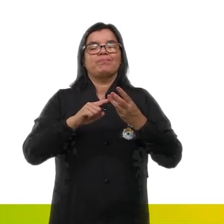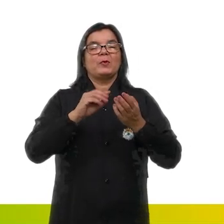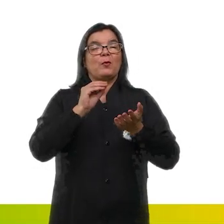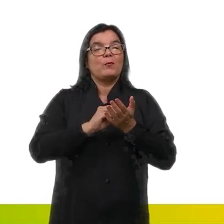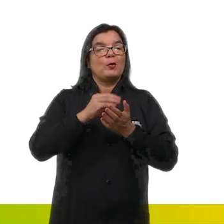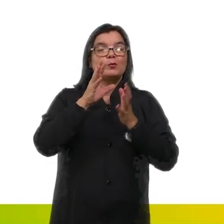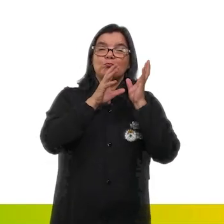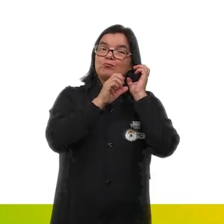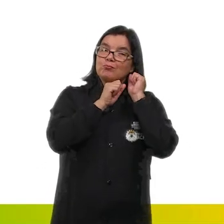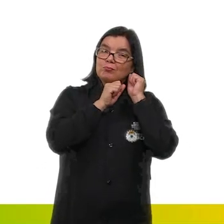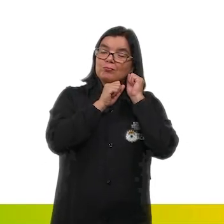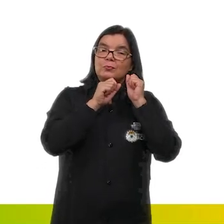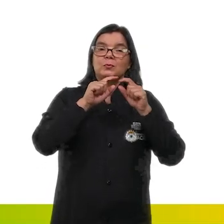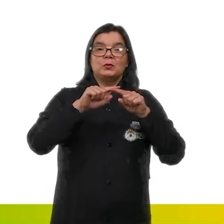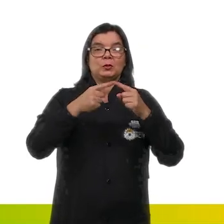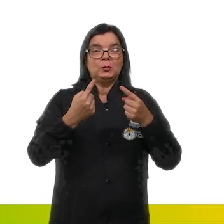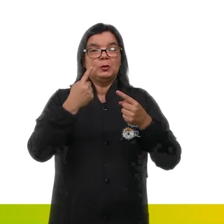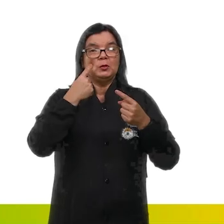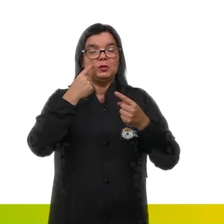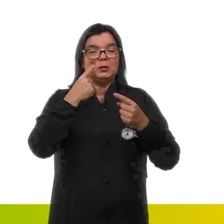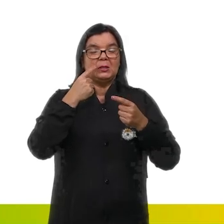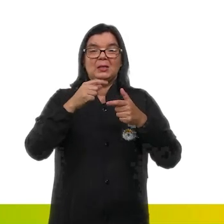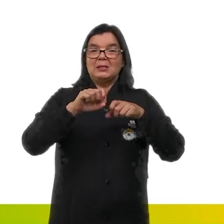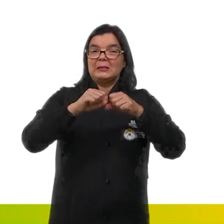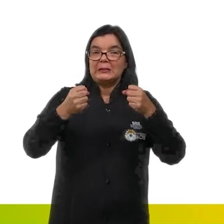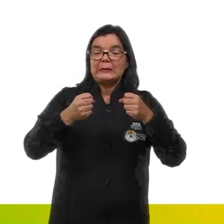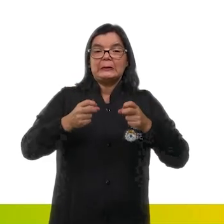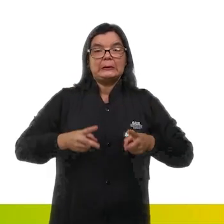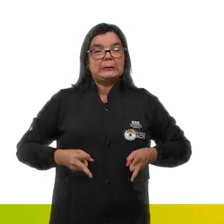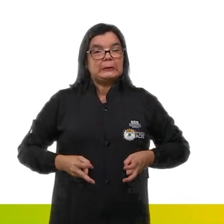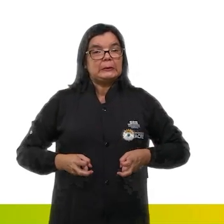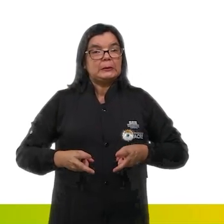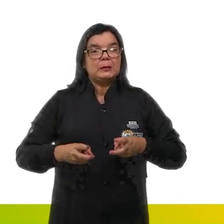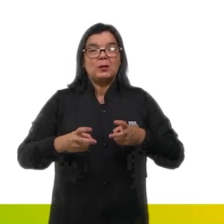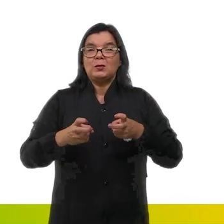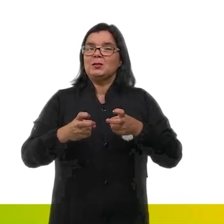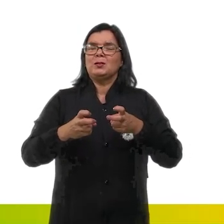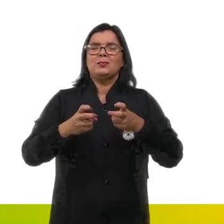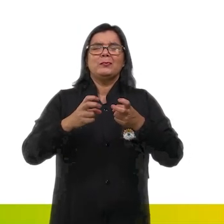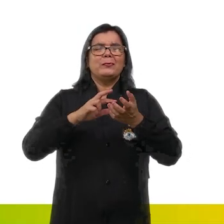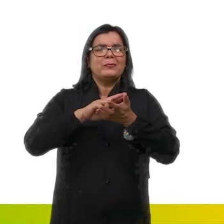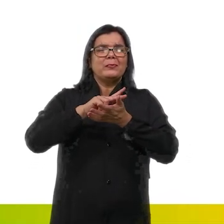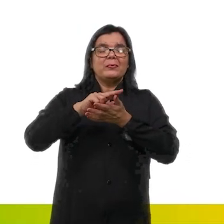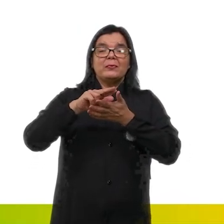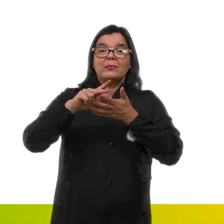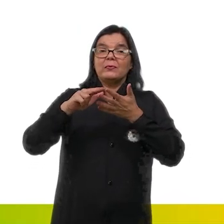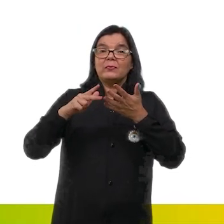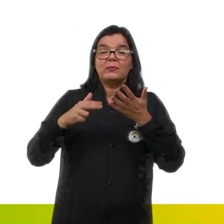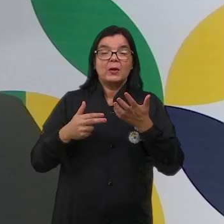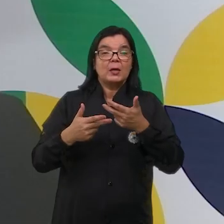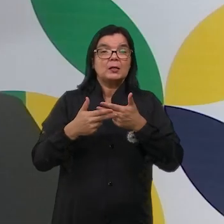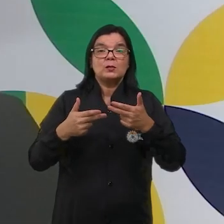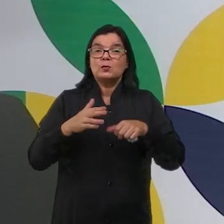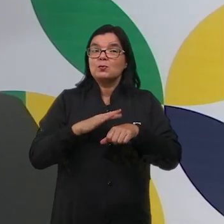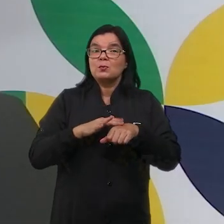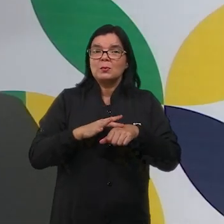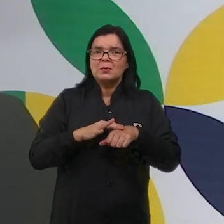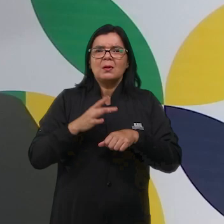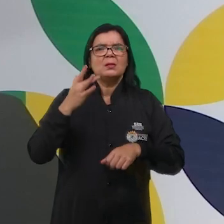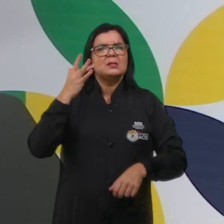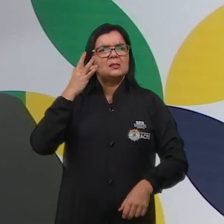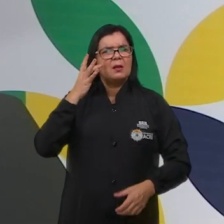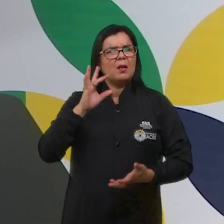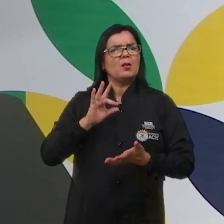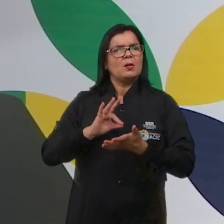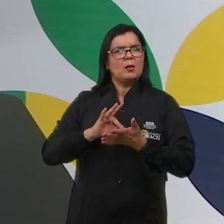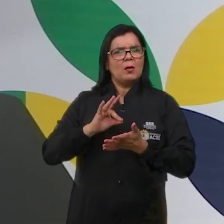insônia, rupturas de tendões, câncer, artrite, trombose. Me diga, será que